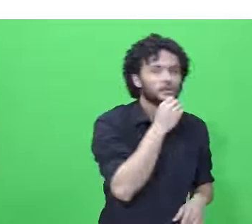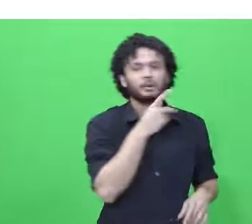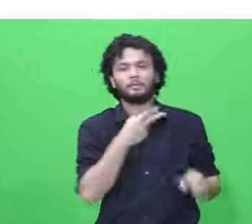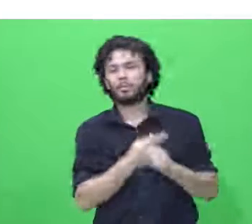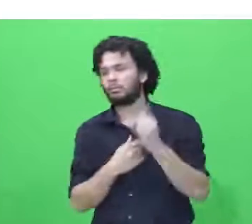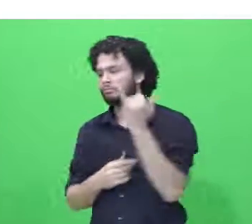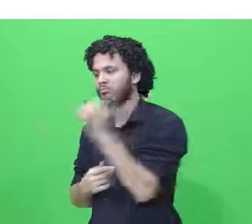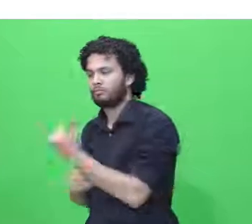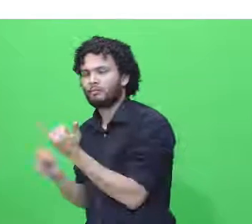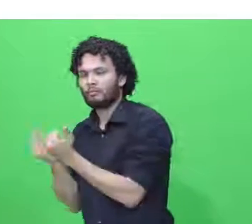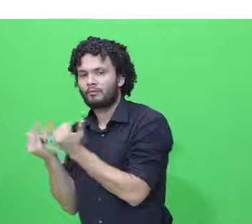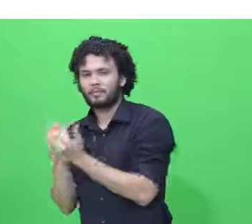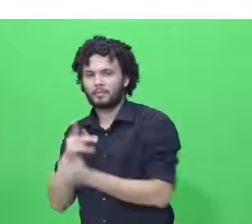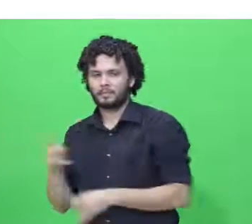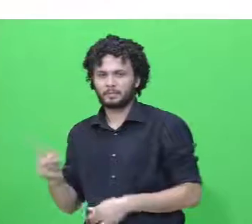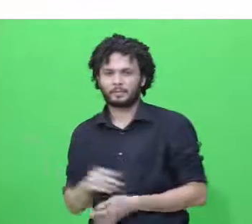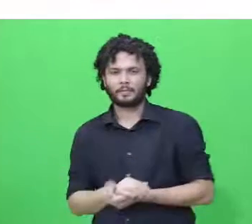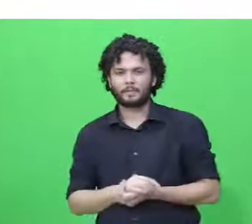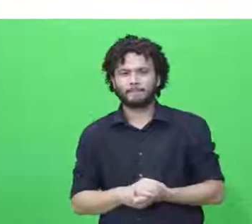República.